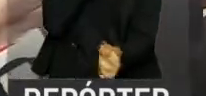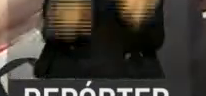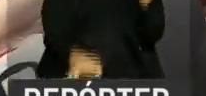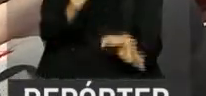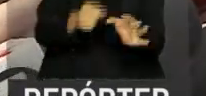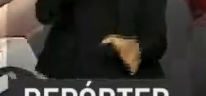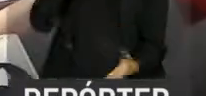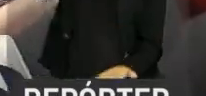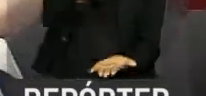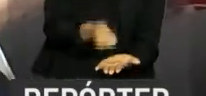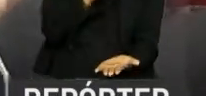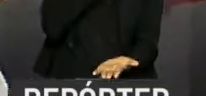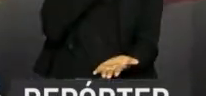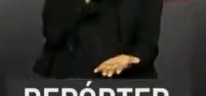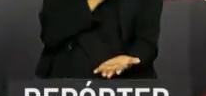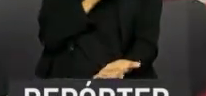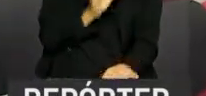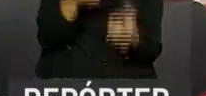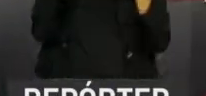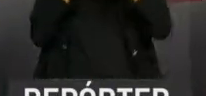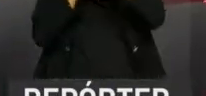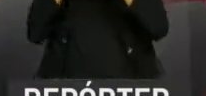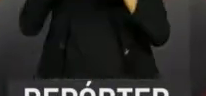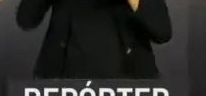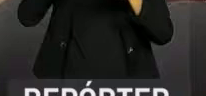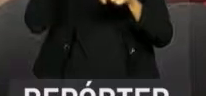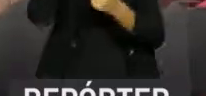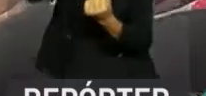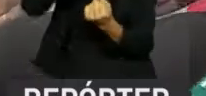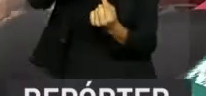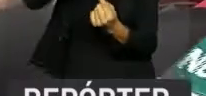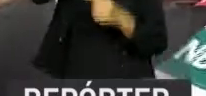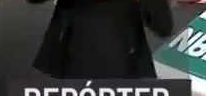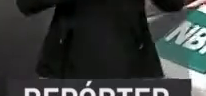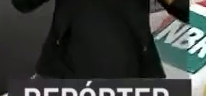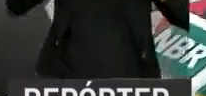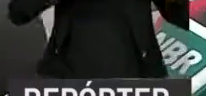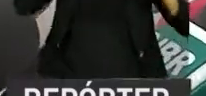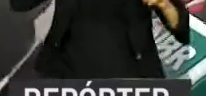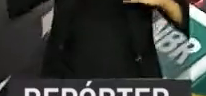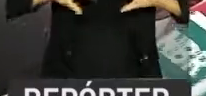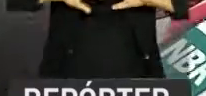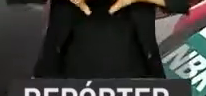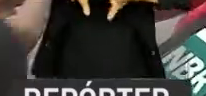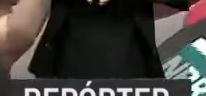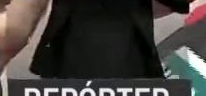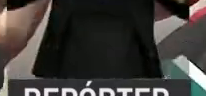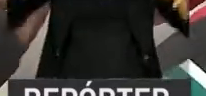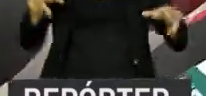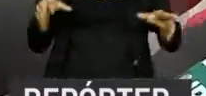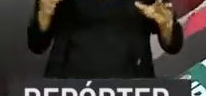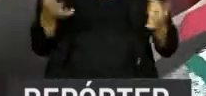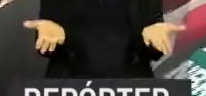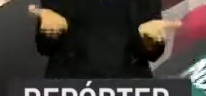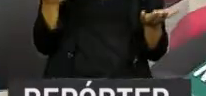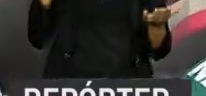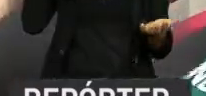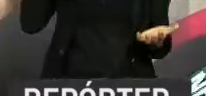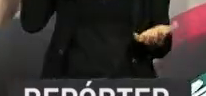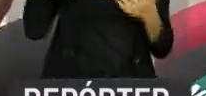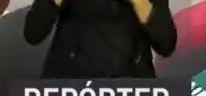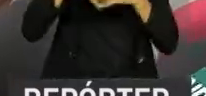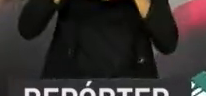exatamente chamar a população brasileira como um todo todos os segmentos para que nós reflitamos sobre essa